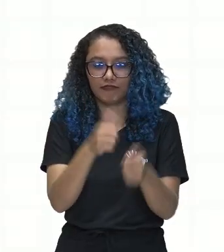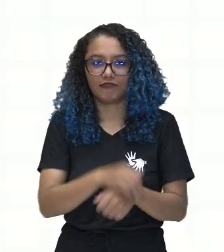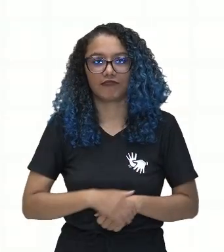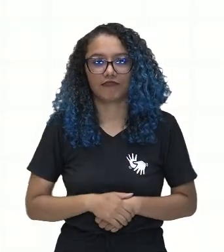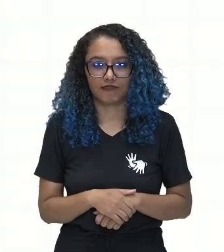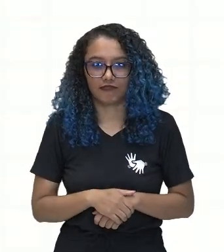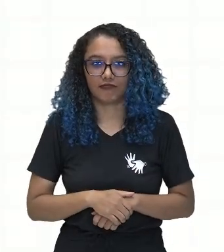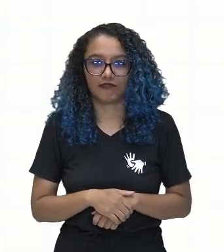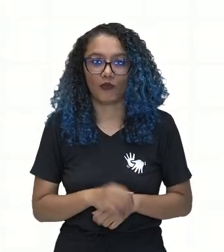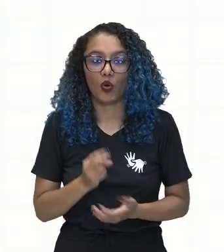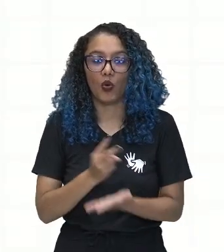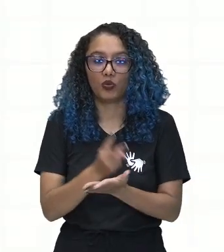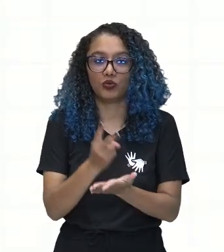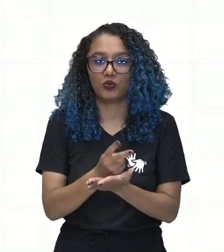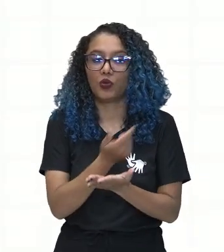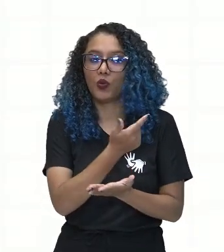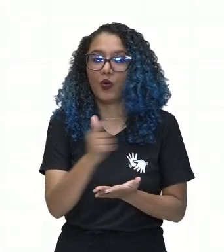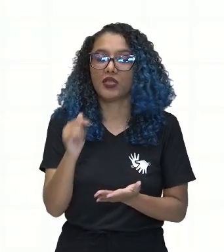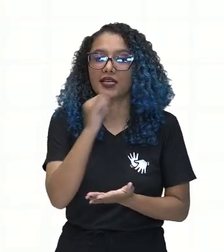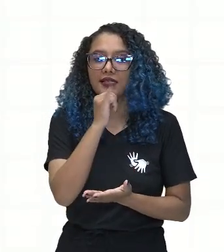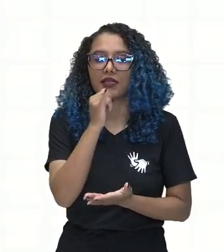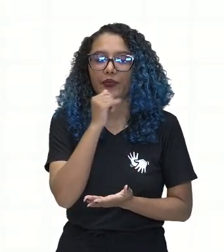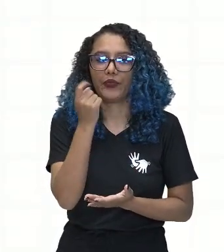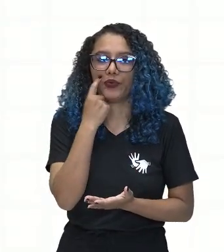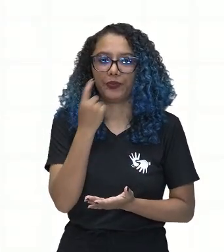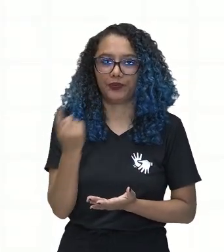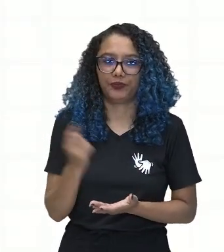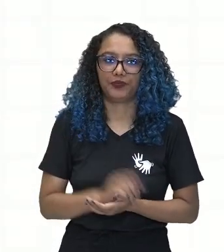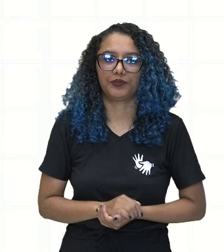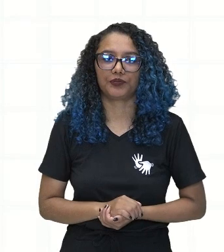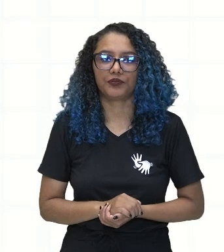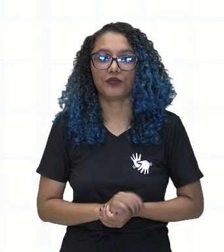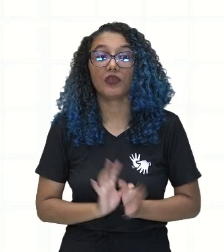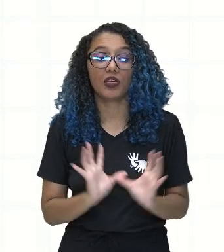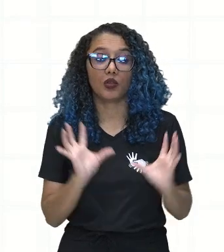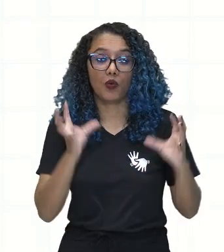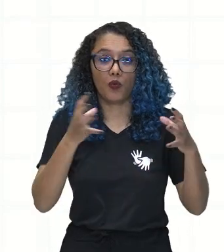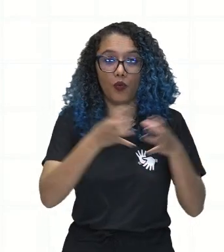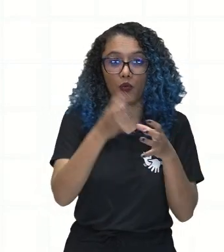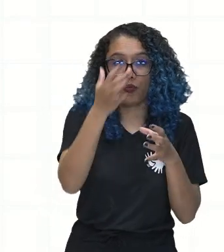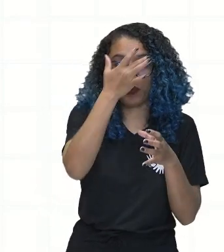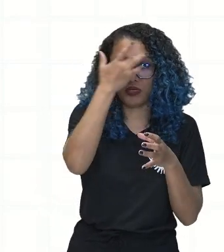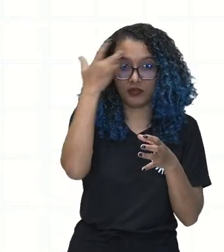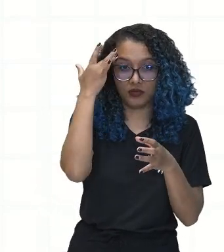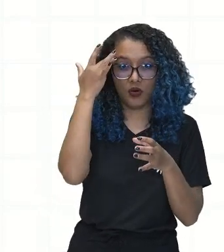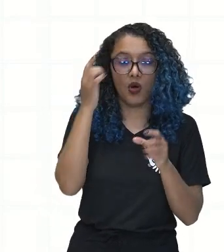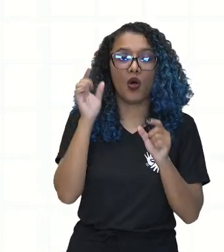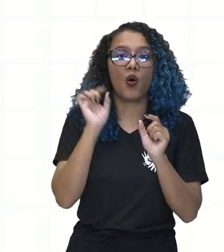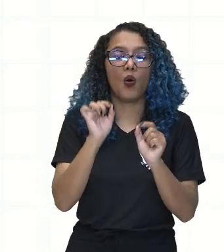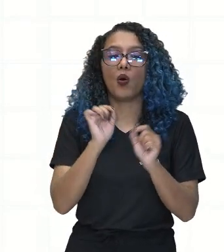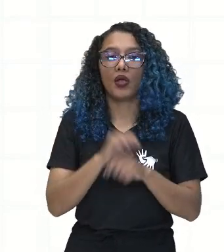só. Então, vamos ver outro exemplo aqui, ó. Um grupo de pessoas acompanhava